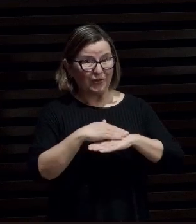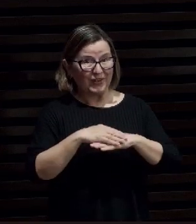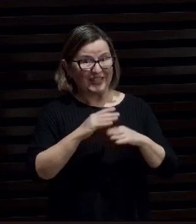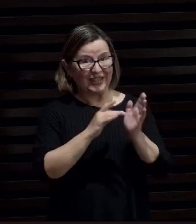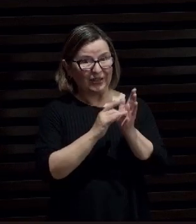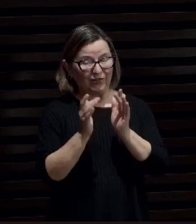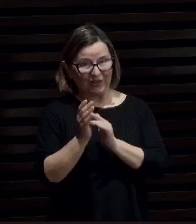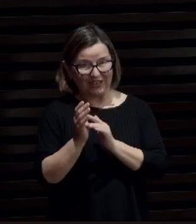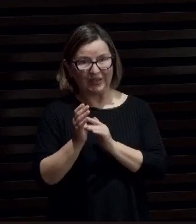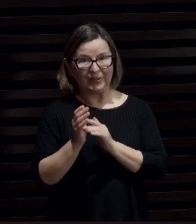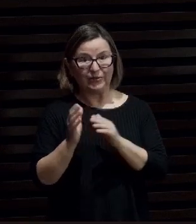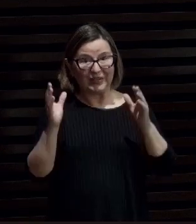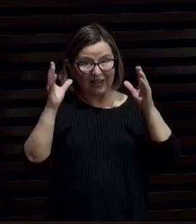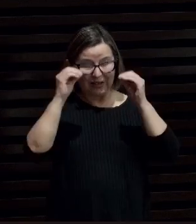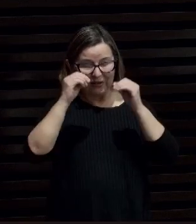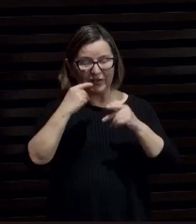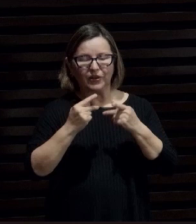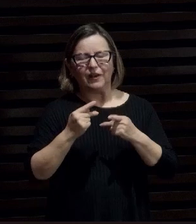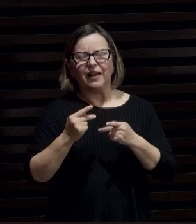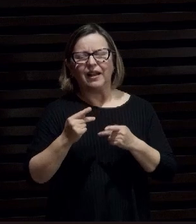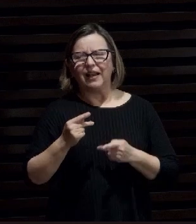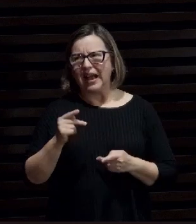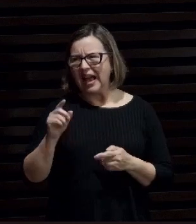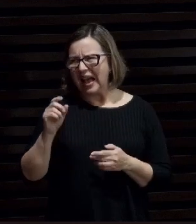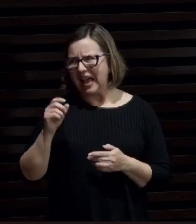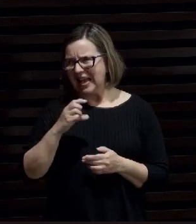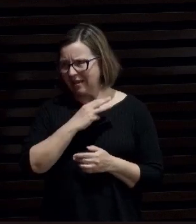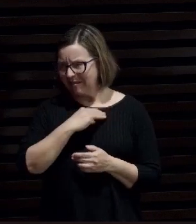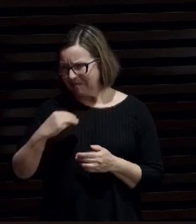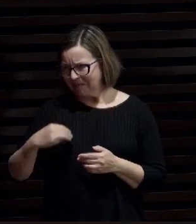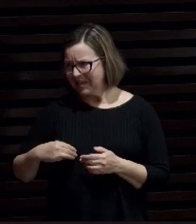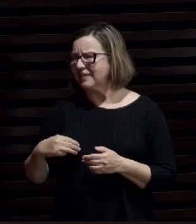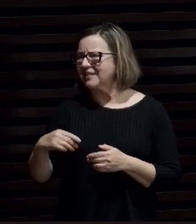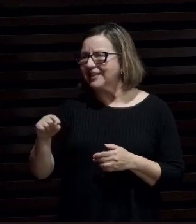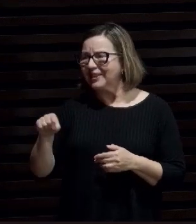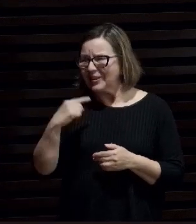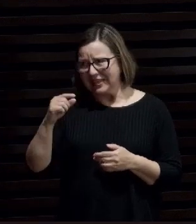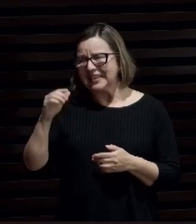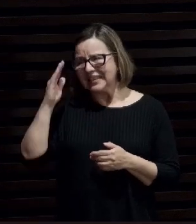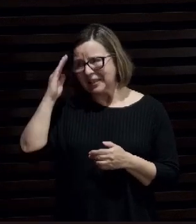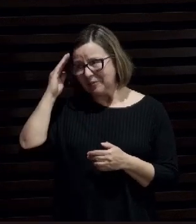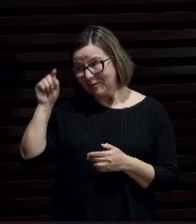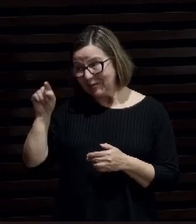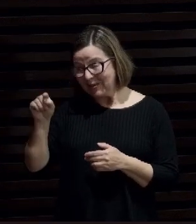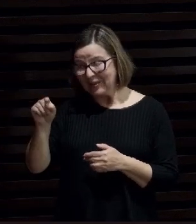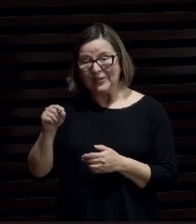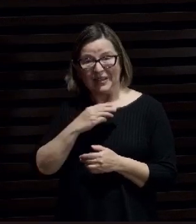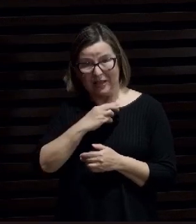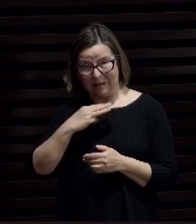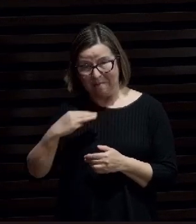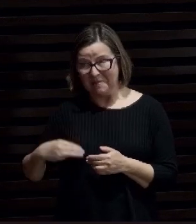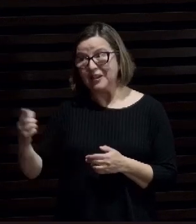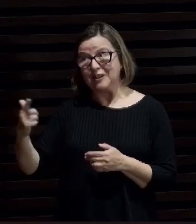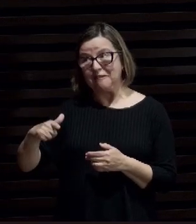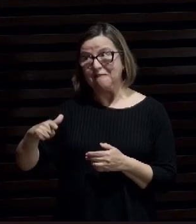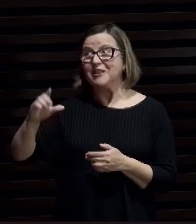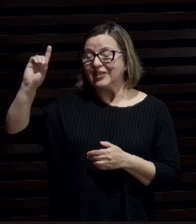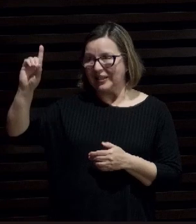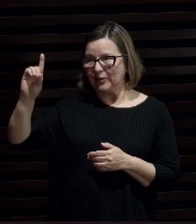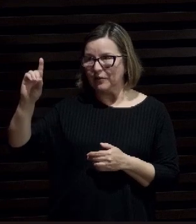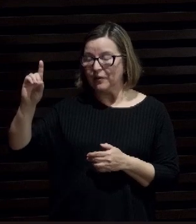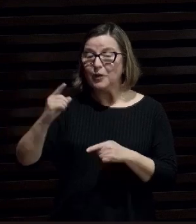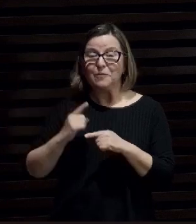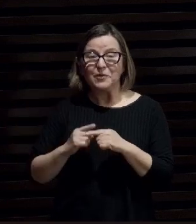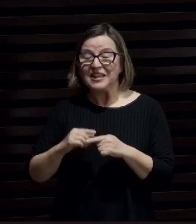que és mestre, vindo da parte de Deus, porque ninguém pode fazer estes sinais que